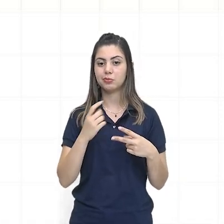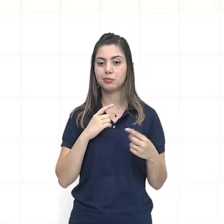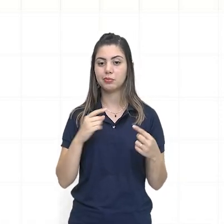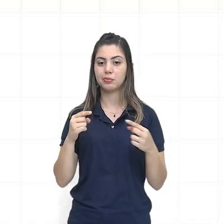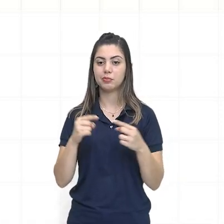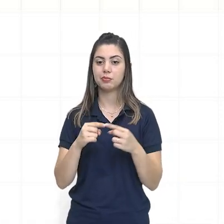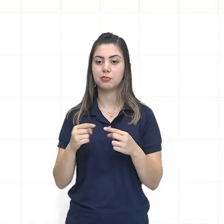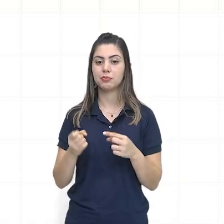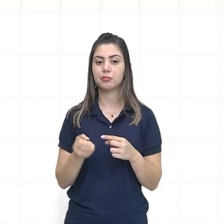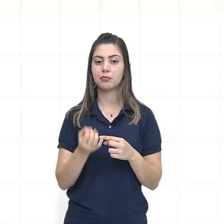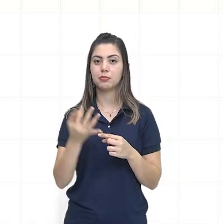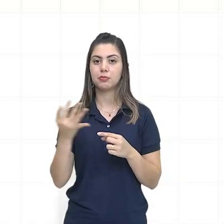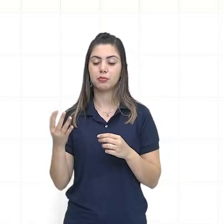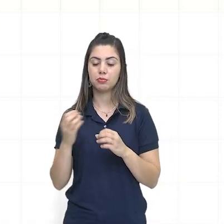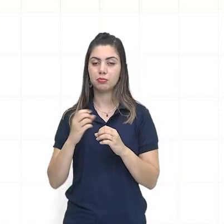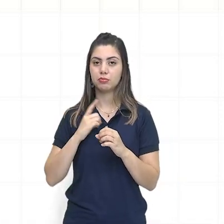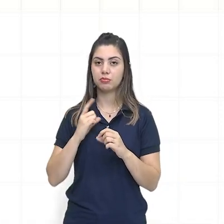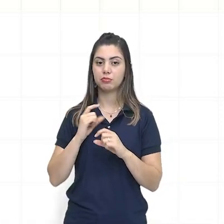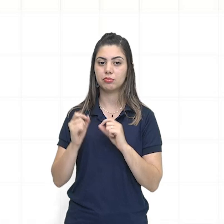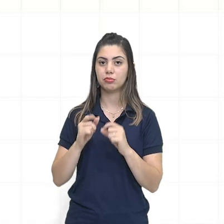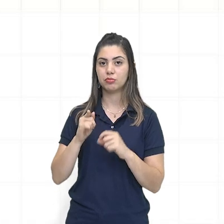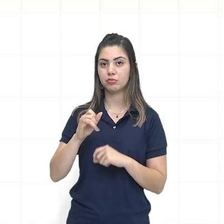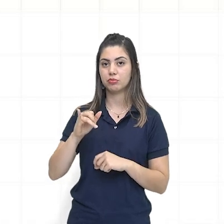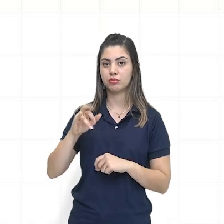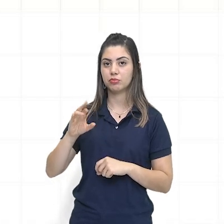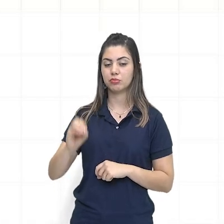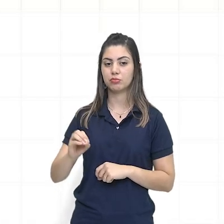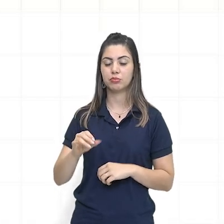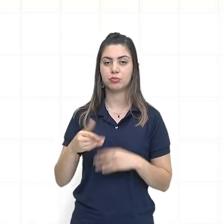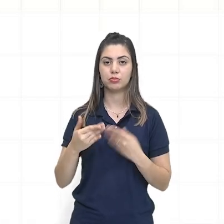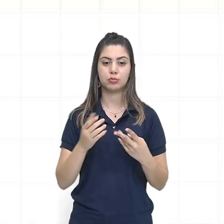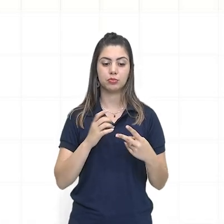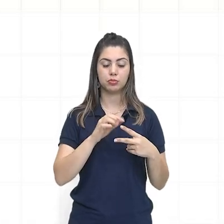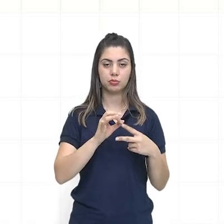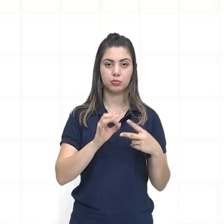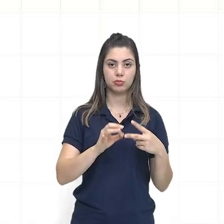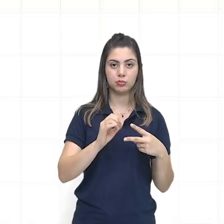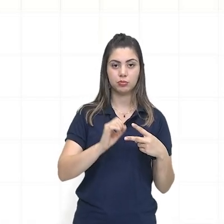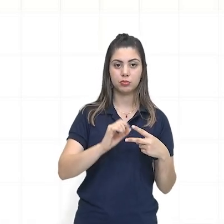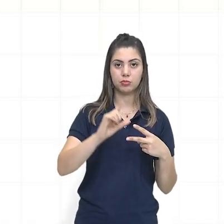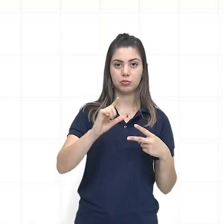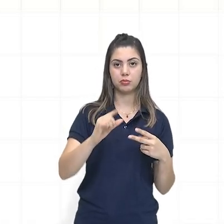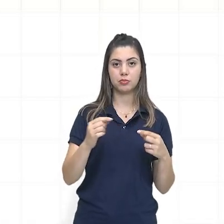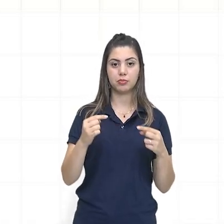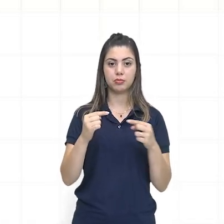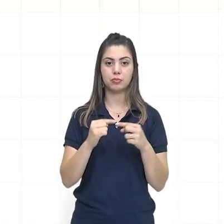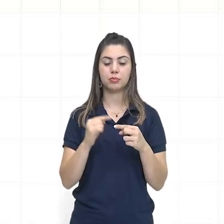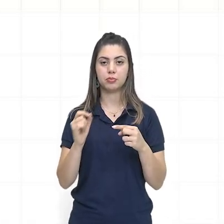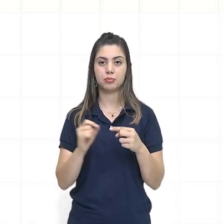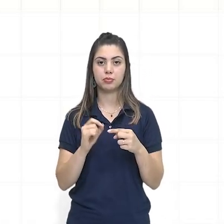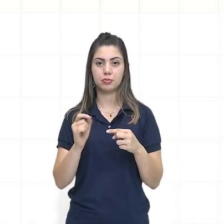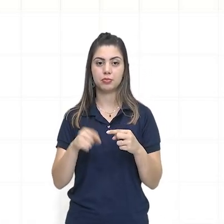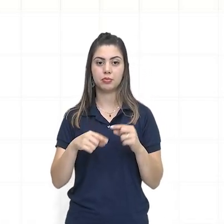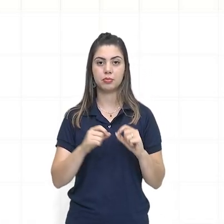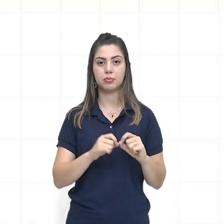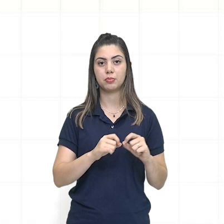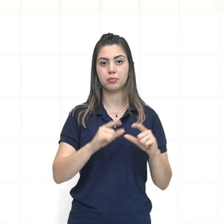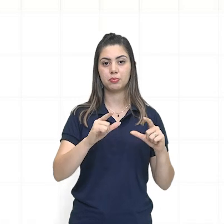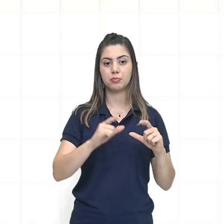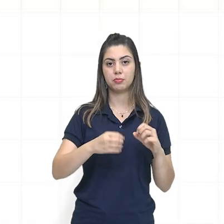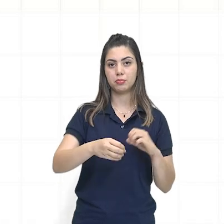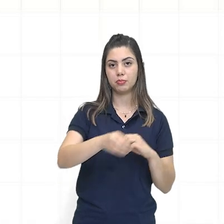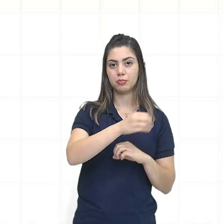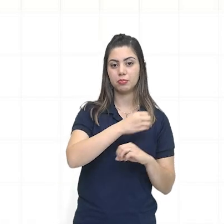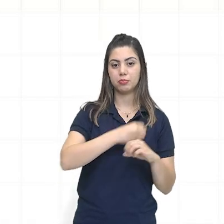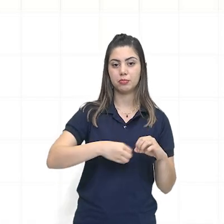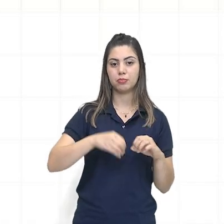do giro que for realizado. O ângulo maior vai corresponder a um giro maior, enquanto o ângulo menor